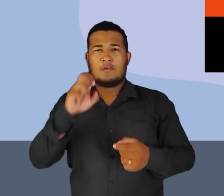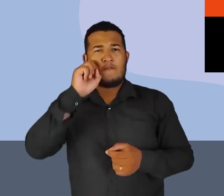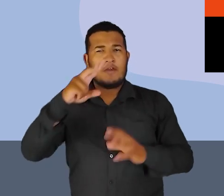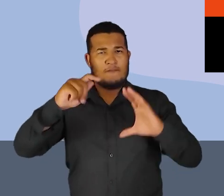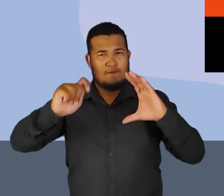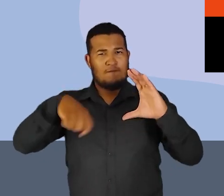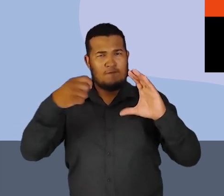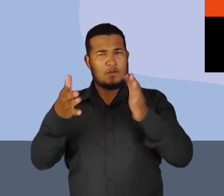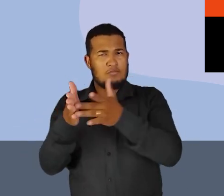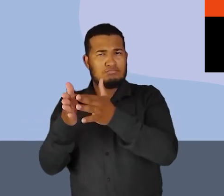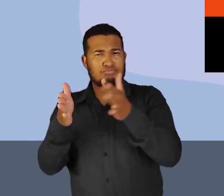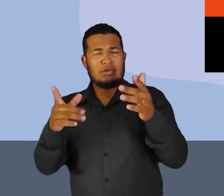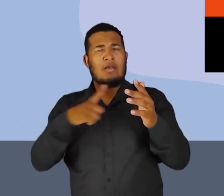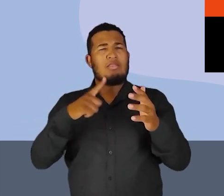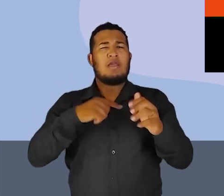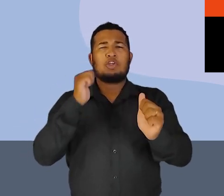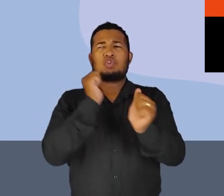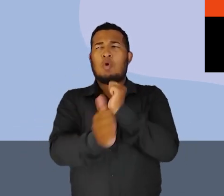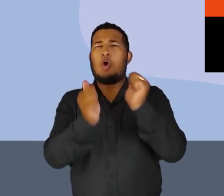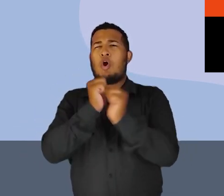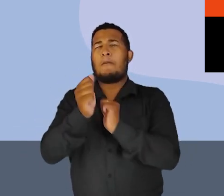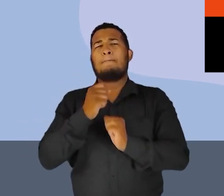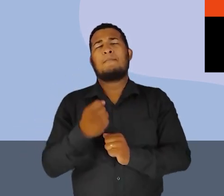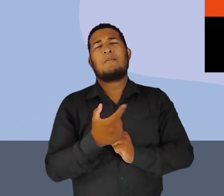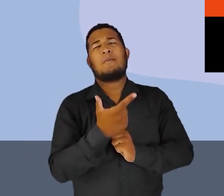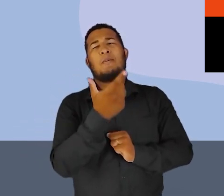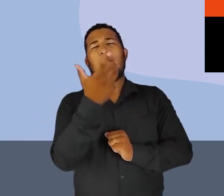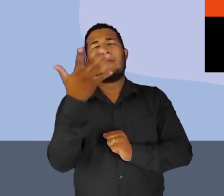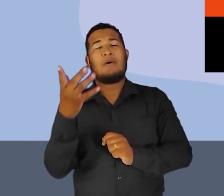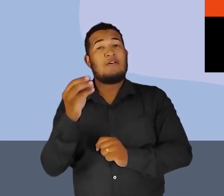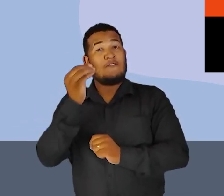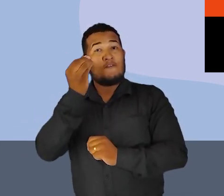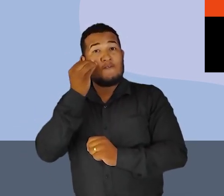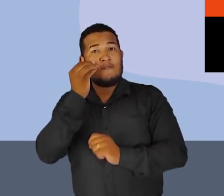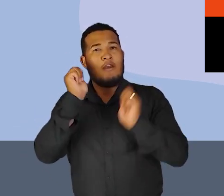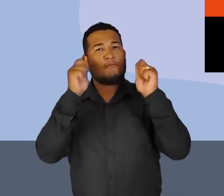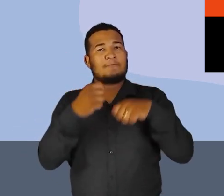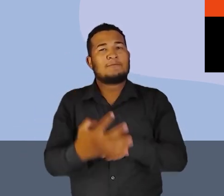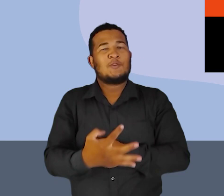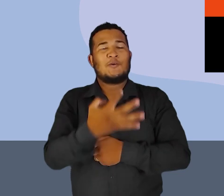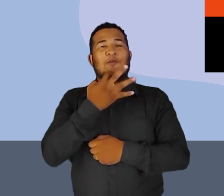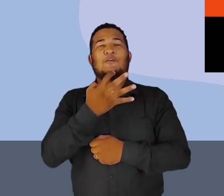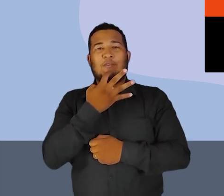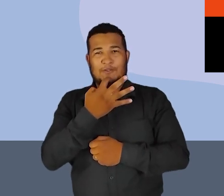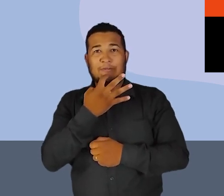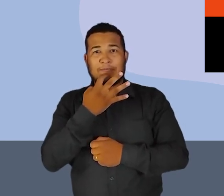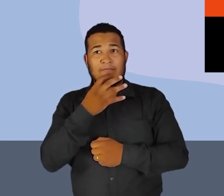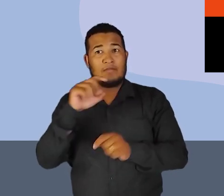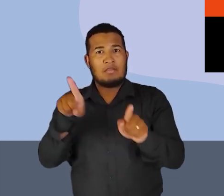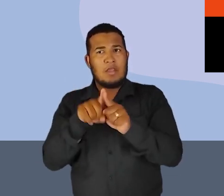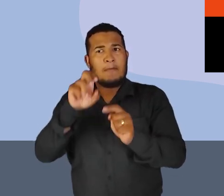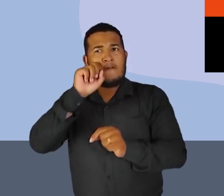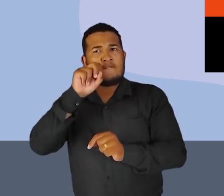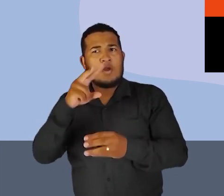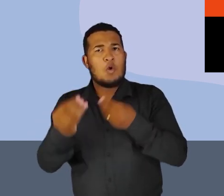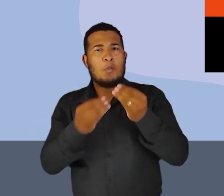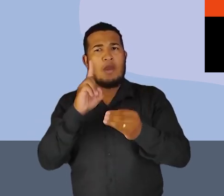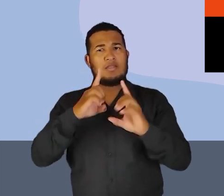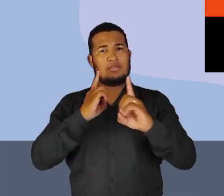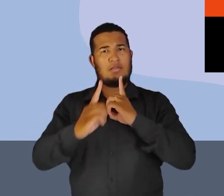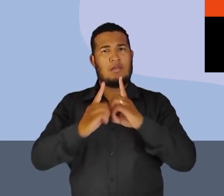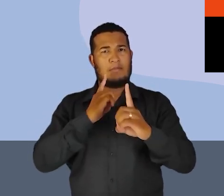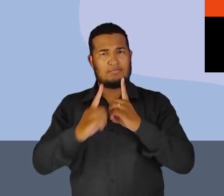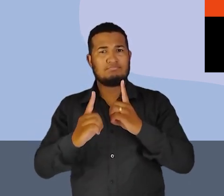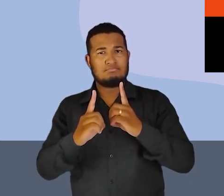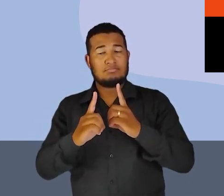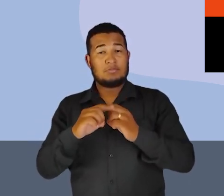vídeo com várias práticas, onde vocês vão poder conhecer um pouco melhor, poder ver a dinâmica dessas práticas.